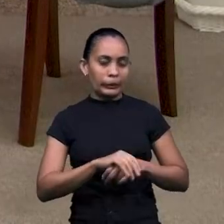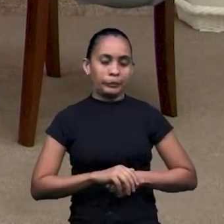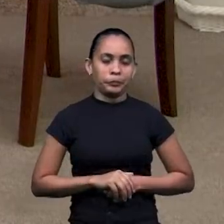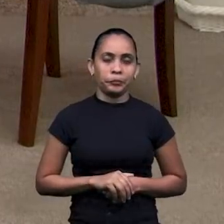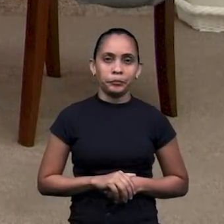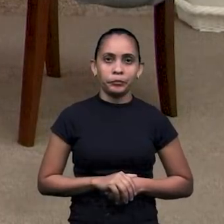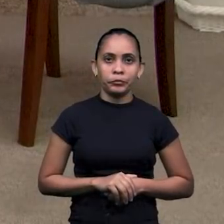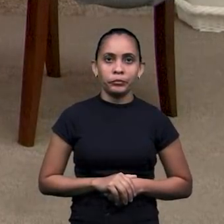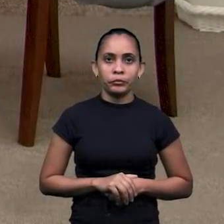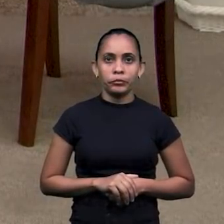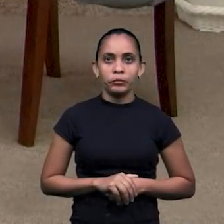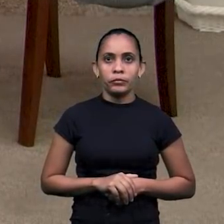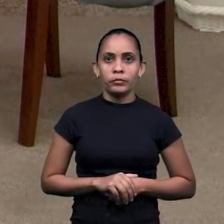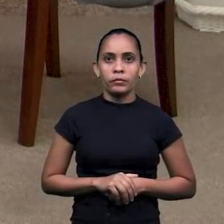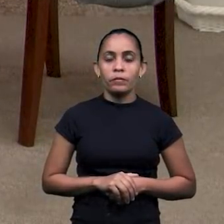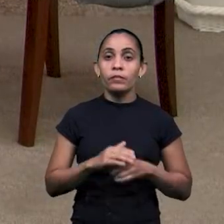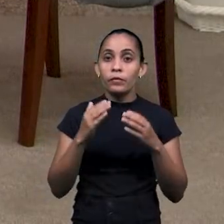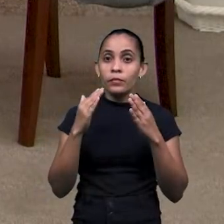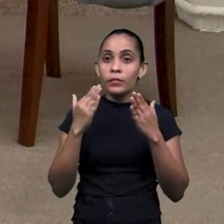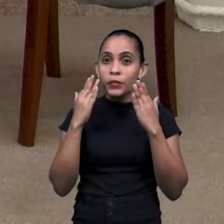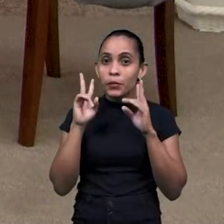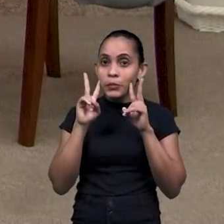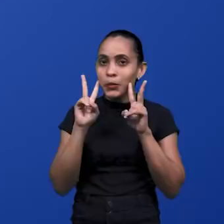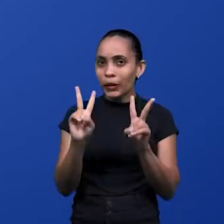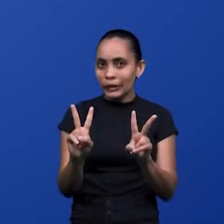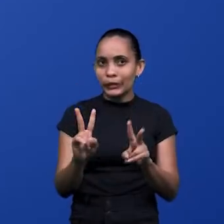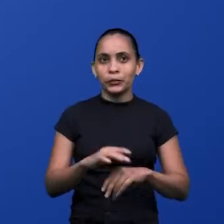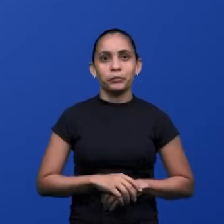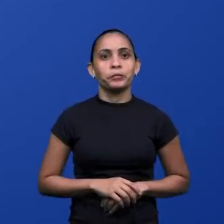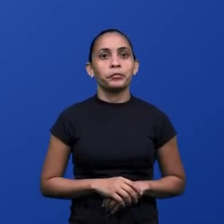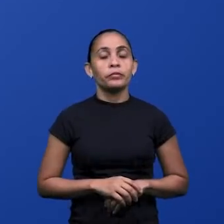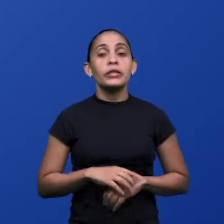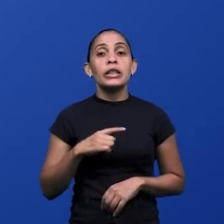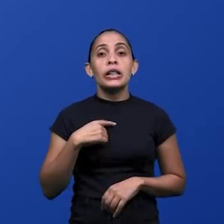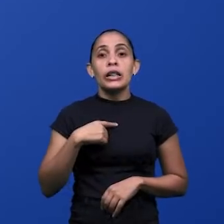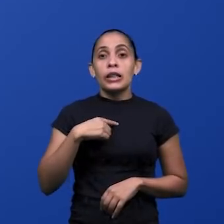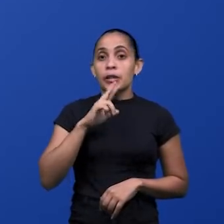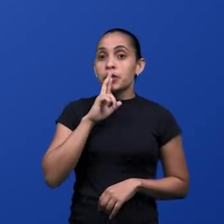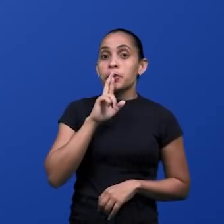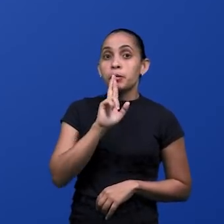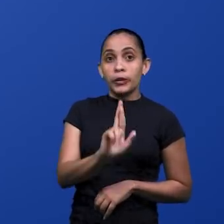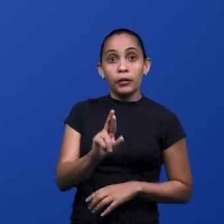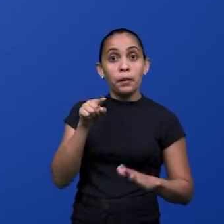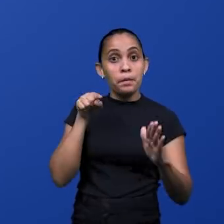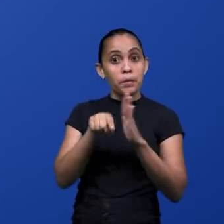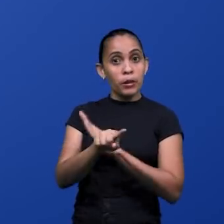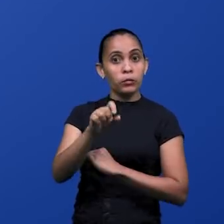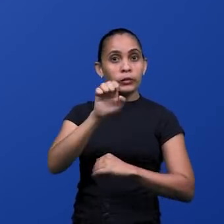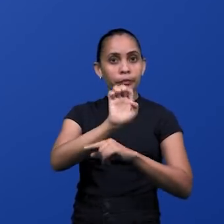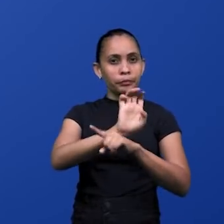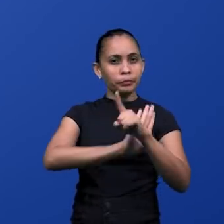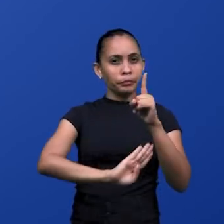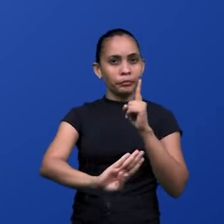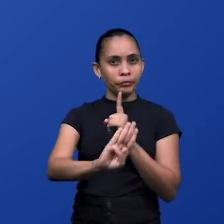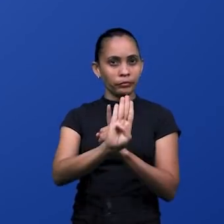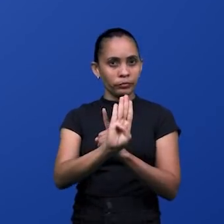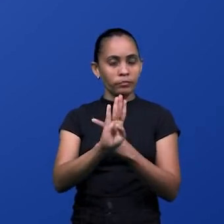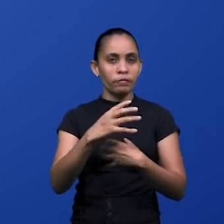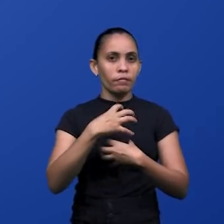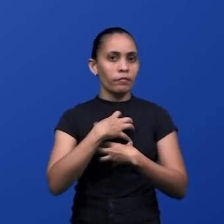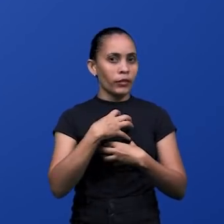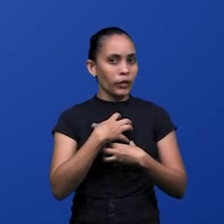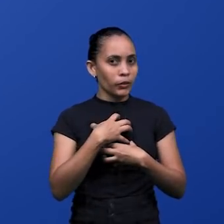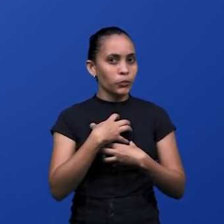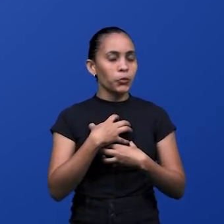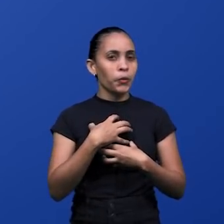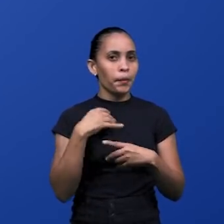no Maranhão. Vamos assistir então com toda atenção também. Paz do Senhor. Respondendo à pergunta da EBD, o